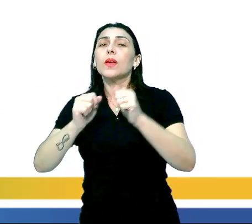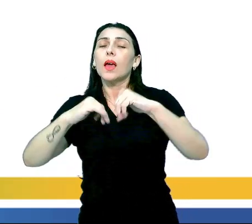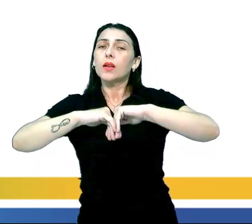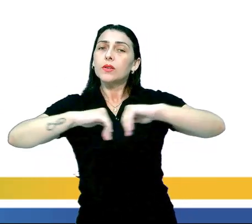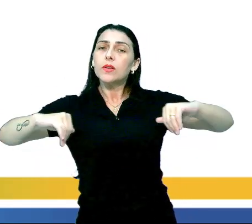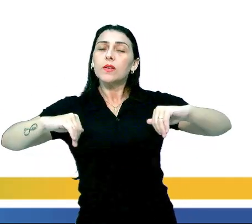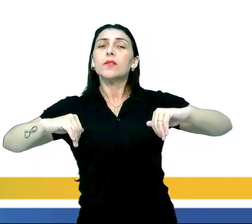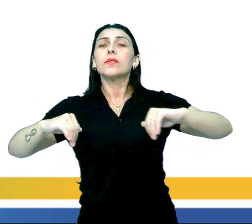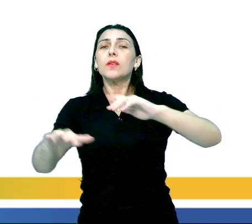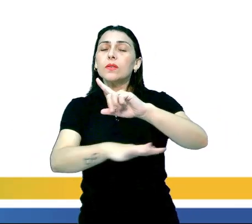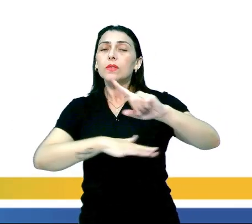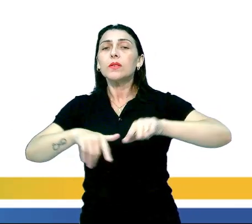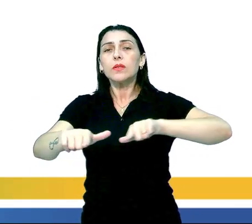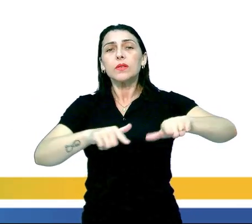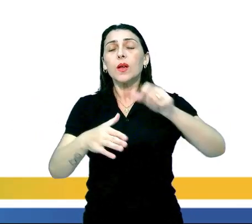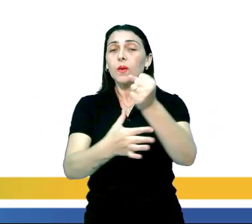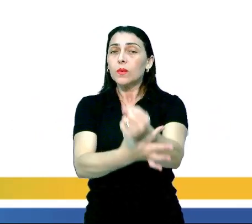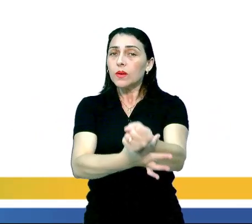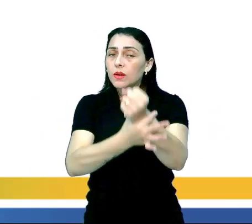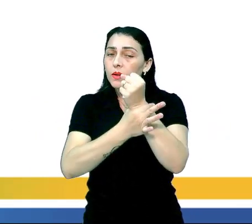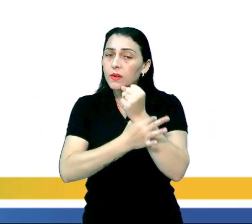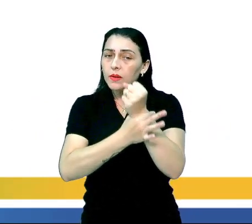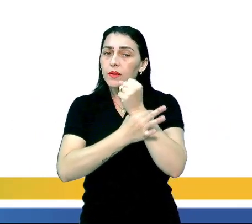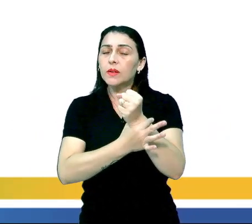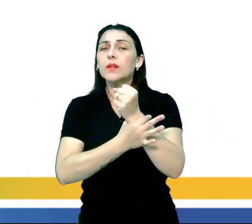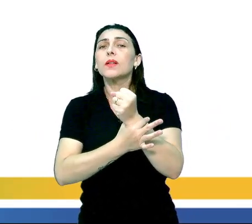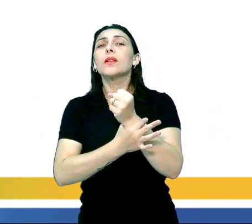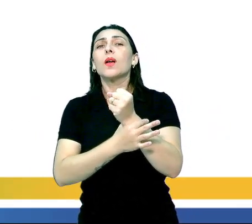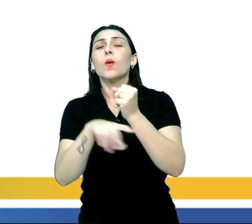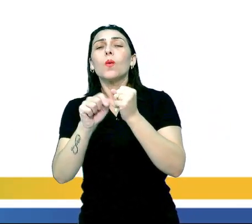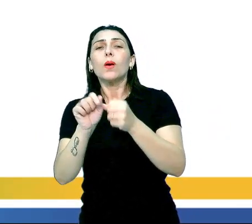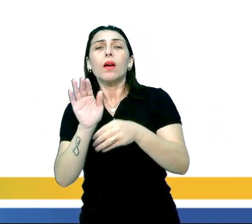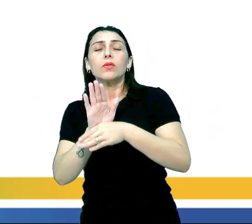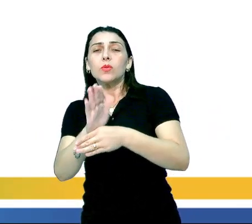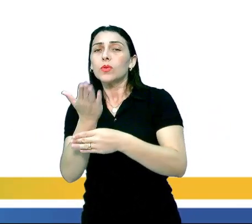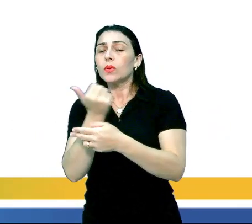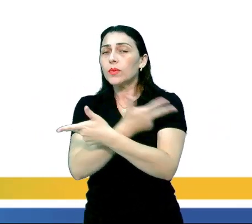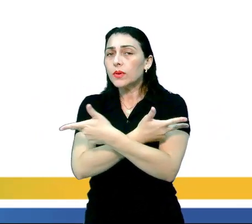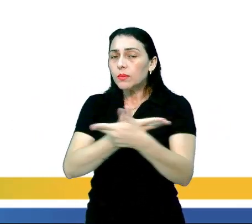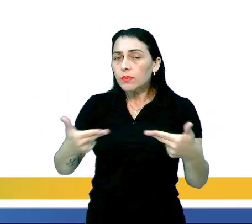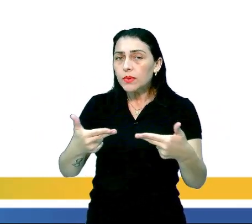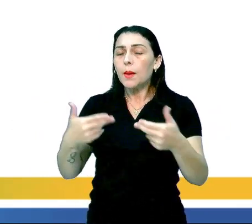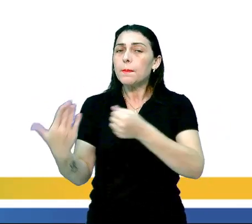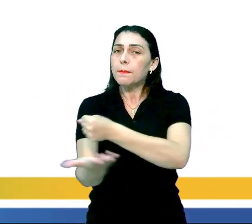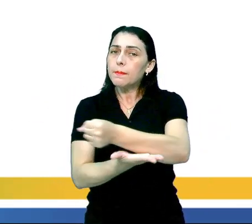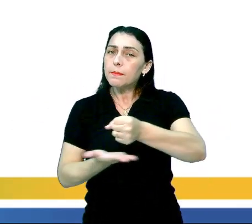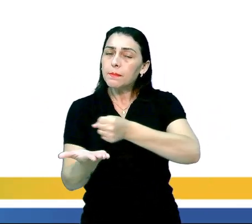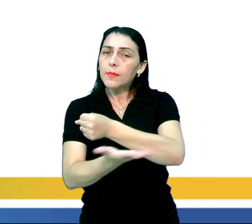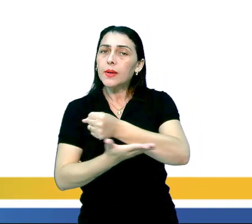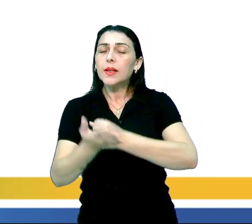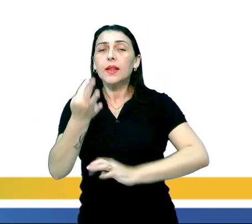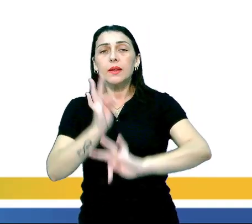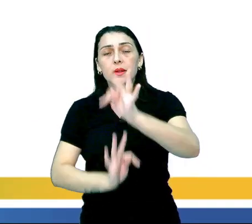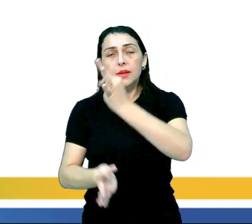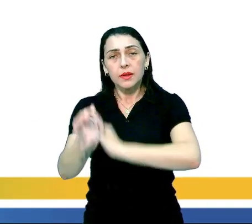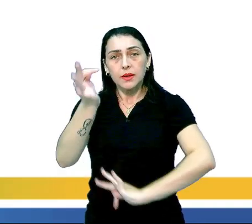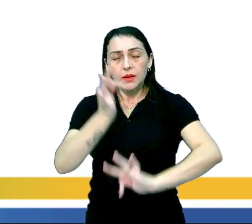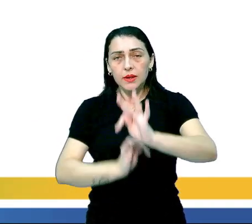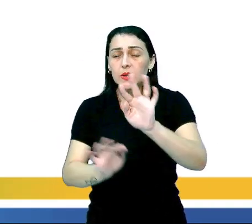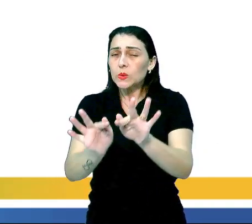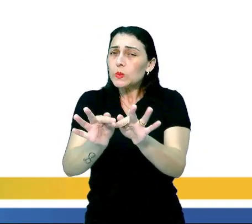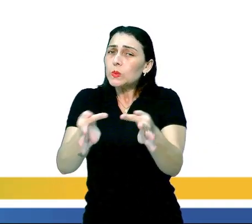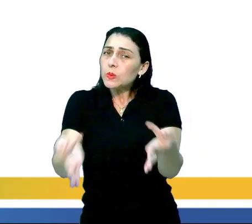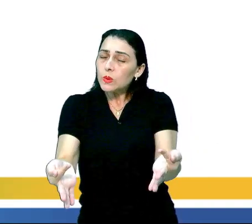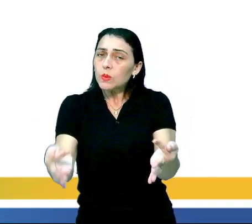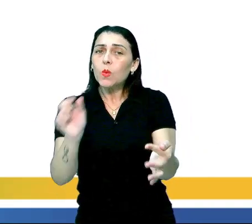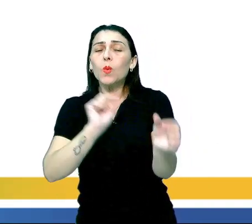divisão social do trabalho garantia o abastecimento alimentar, baseada na tecnologia